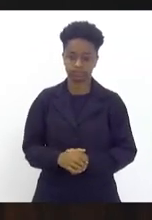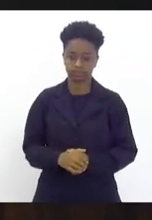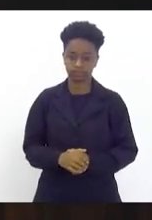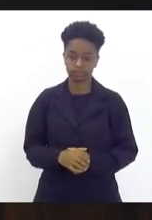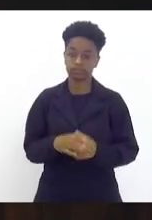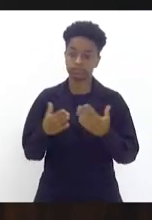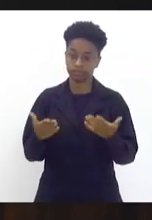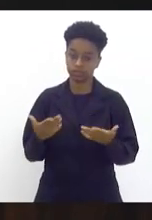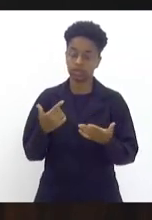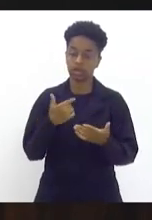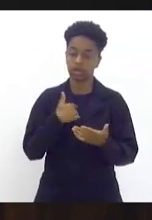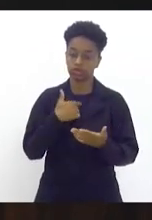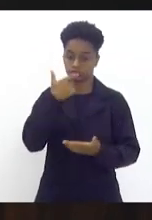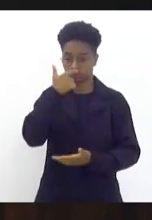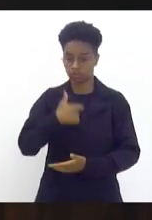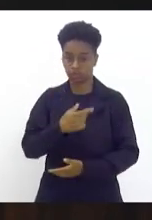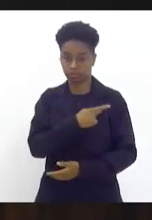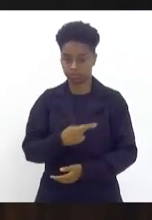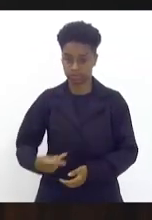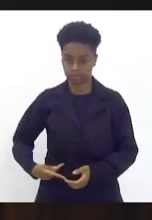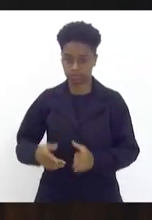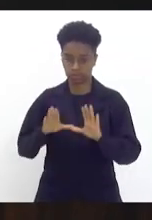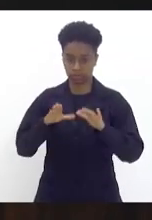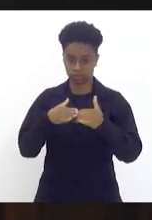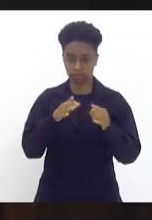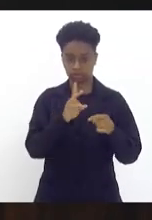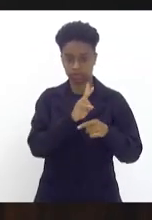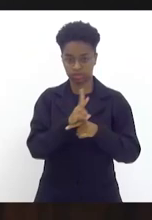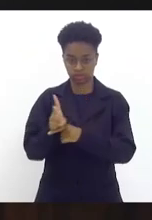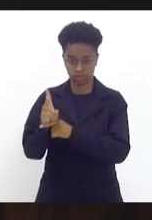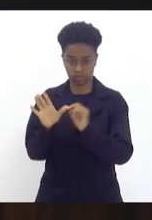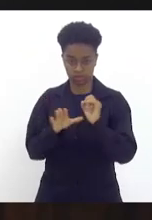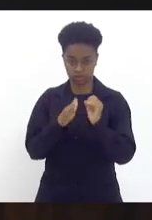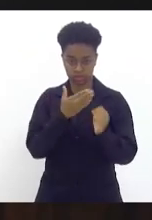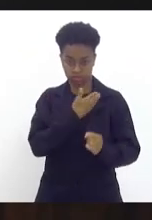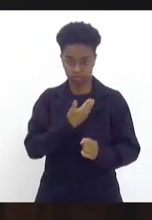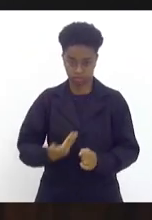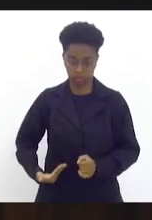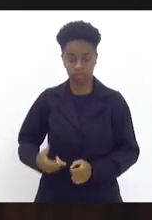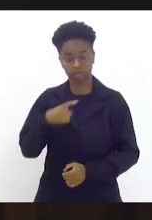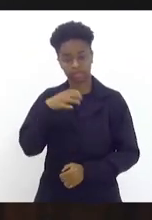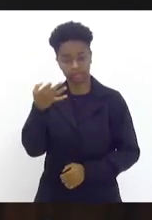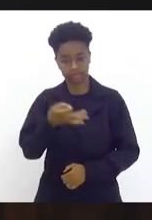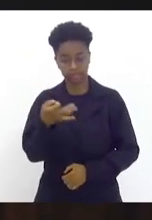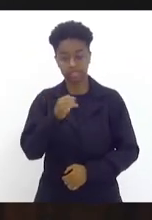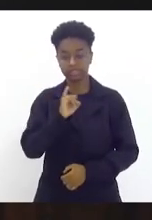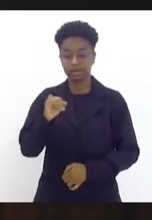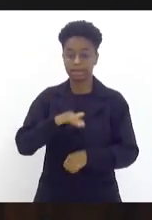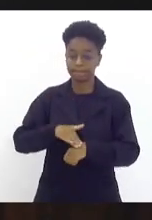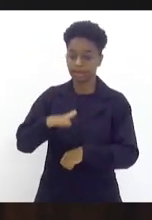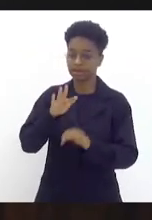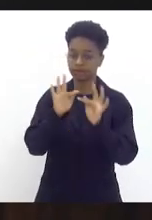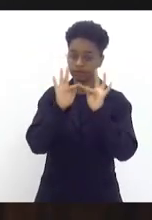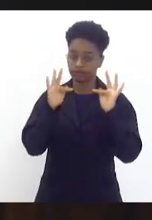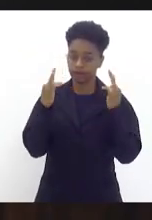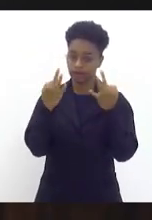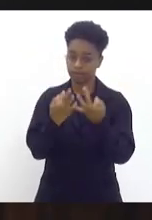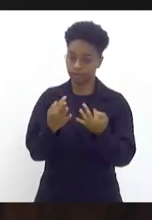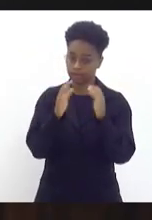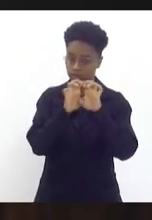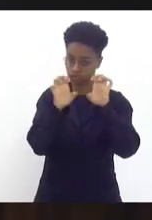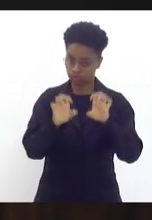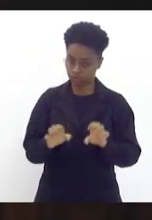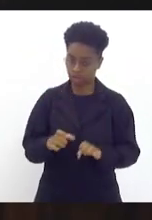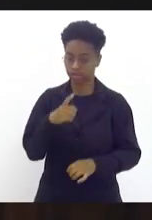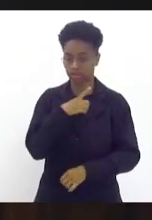Eu estou presidindo a Comissão de Segurança Pública e eu tenho certeza disso. Quanto mais famílias estruturadas nós